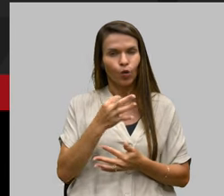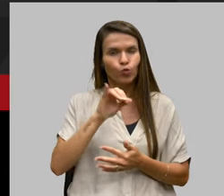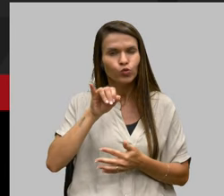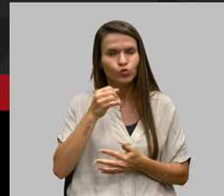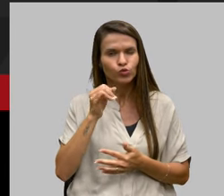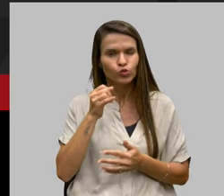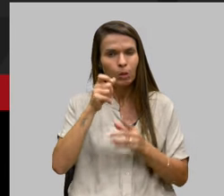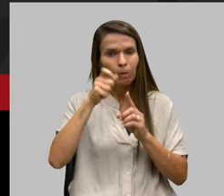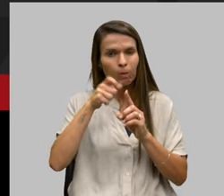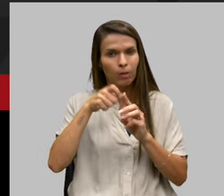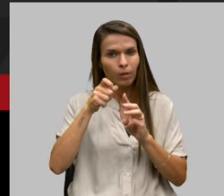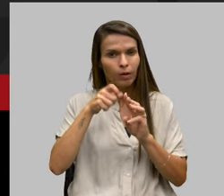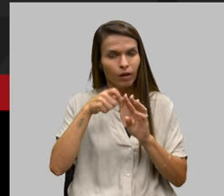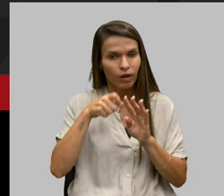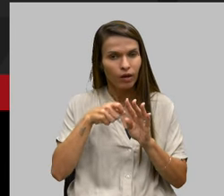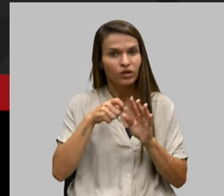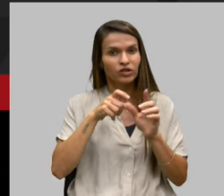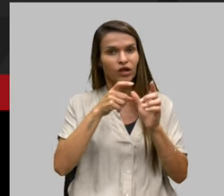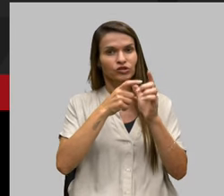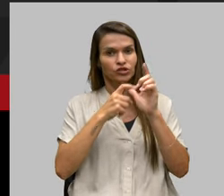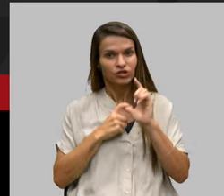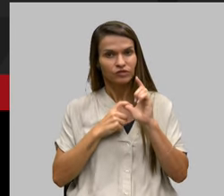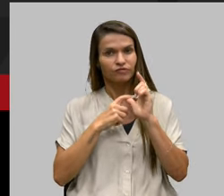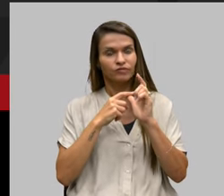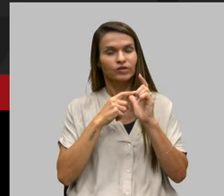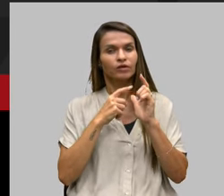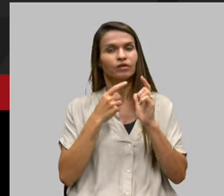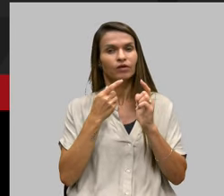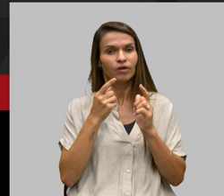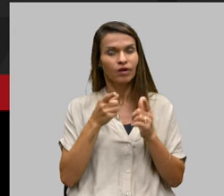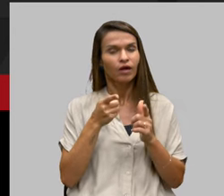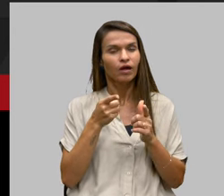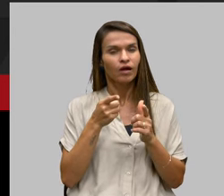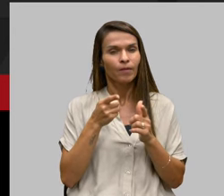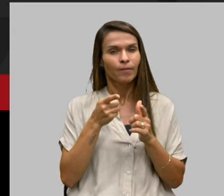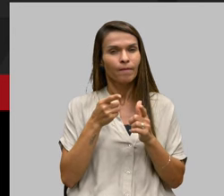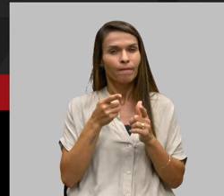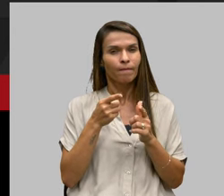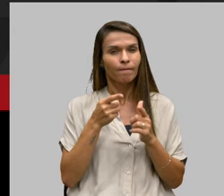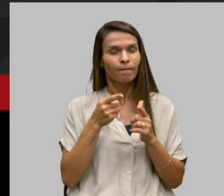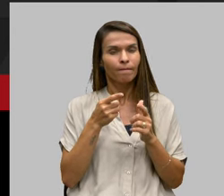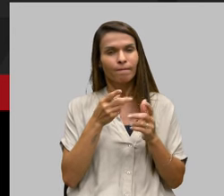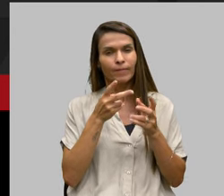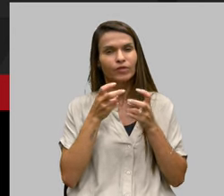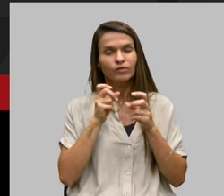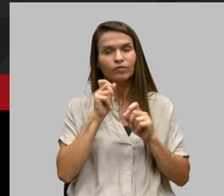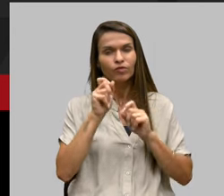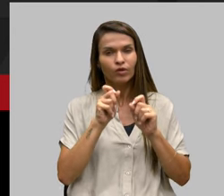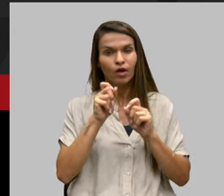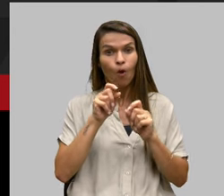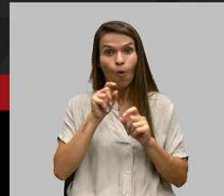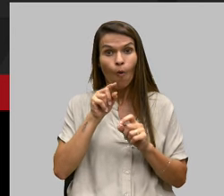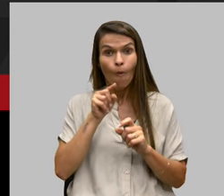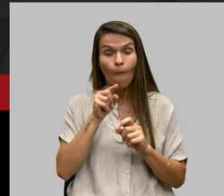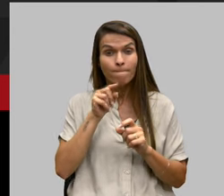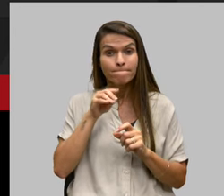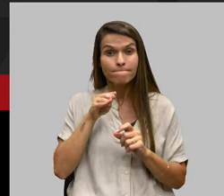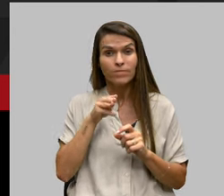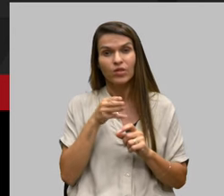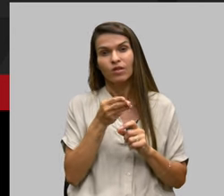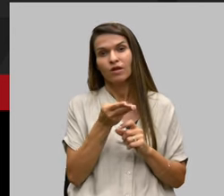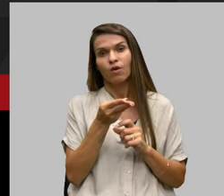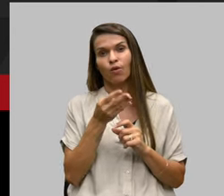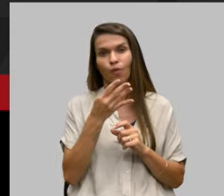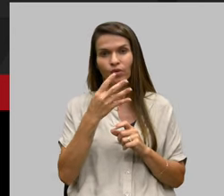mensais da dívida ou do Déficit demandaria no mínimo 1.400 por mês